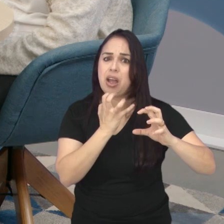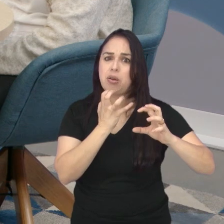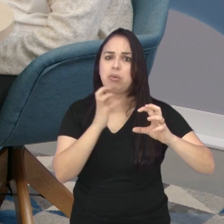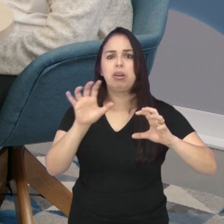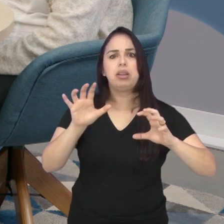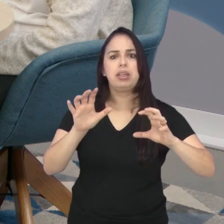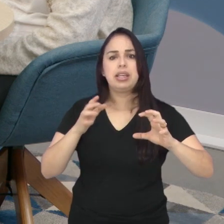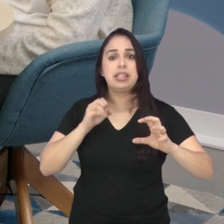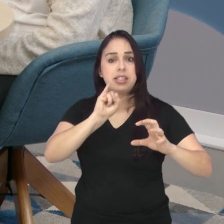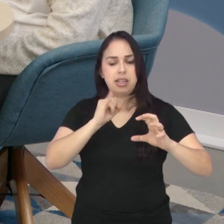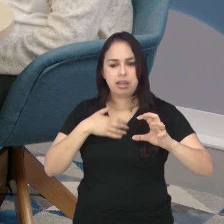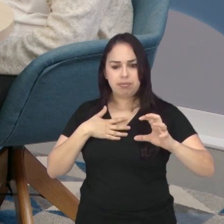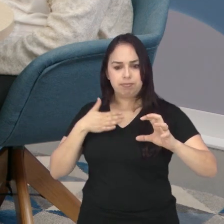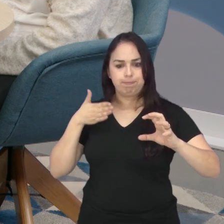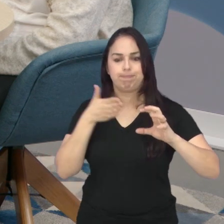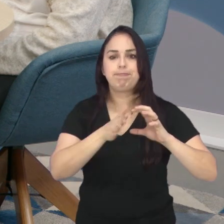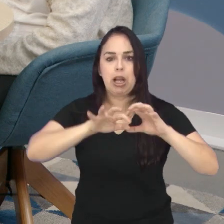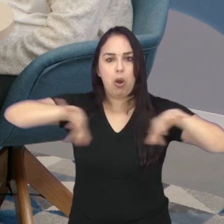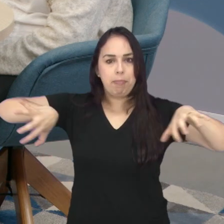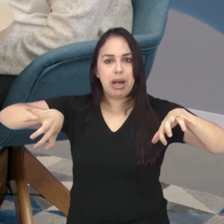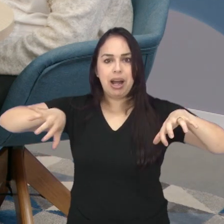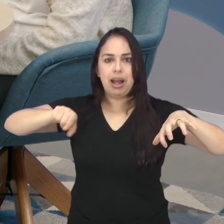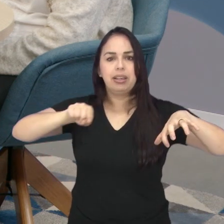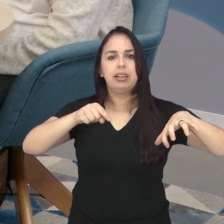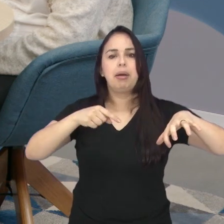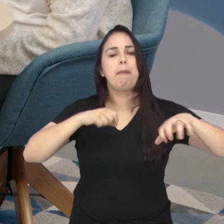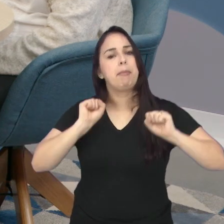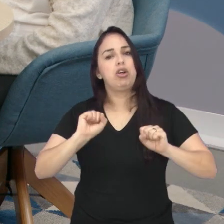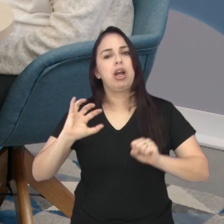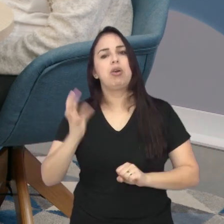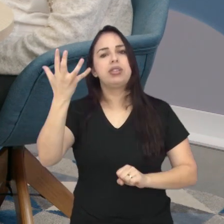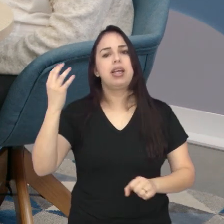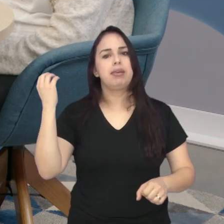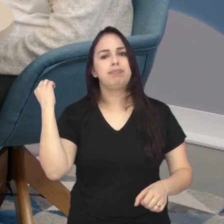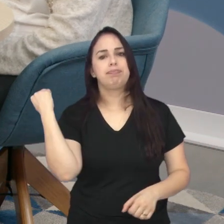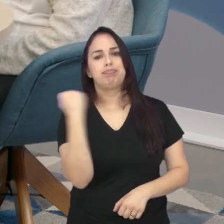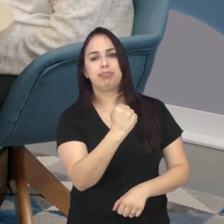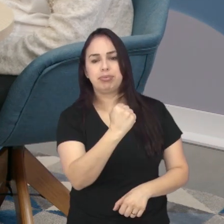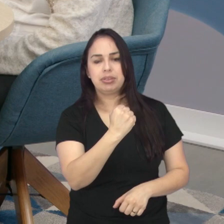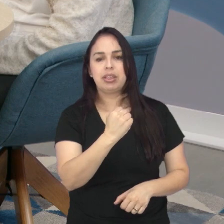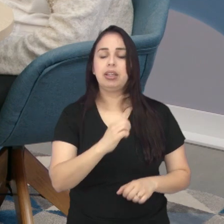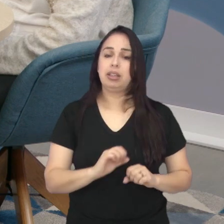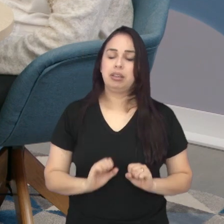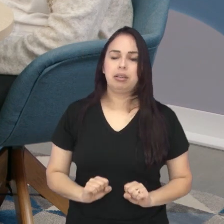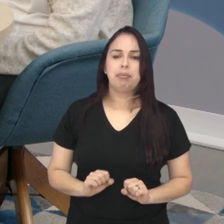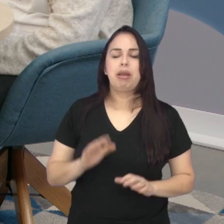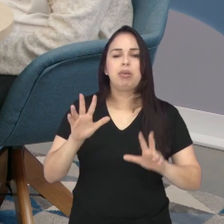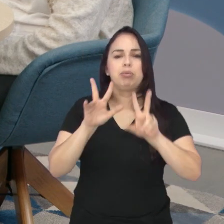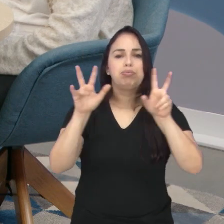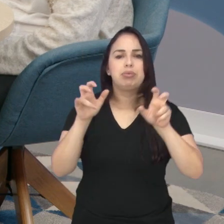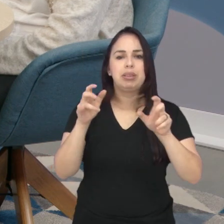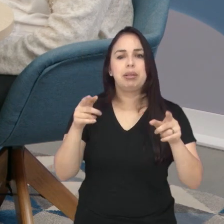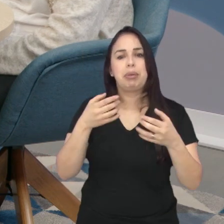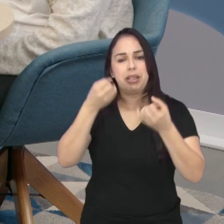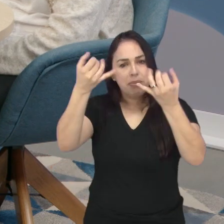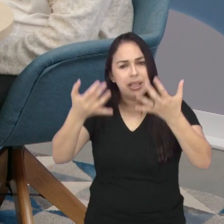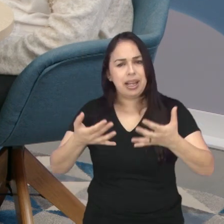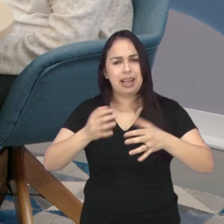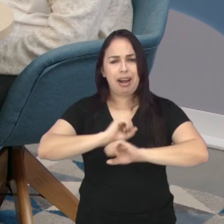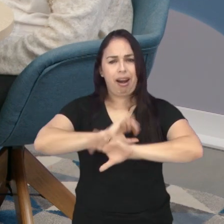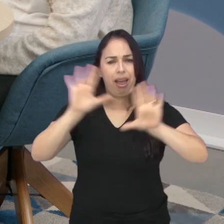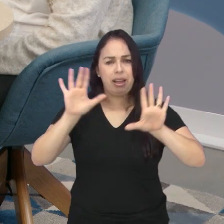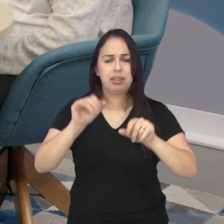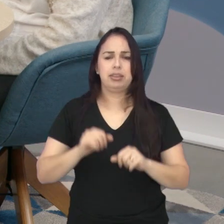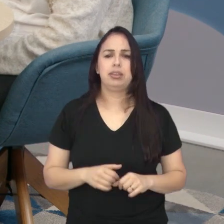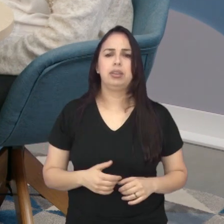pode acontecer casos mais extremos, como até mesmo uma tragédia, assim. Para a gente fechar esse termo com o pessoal de